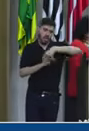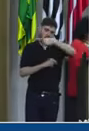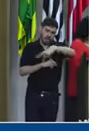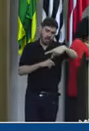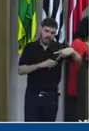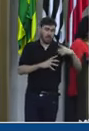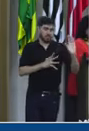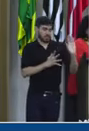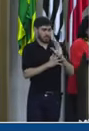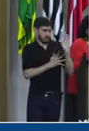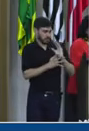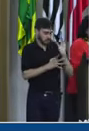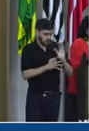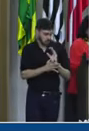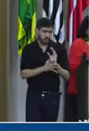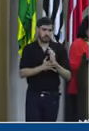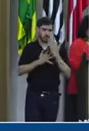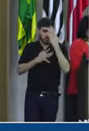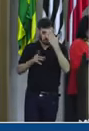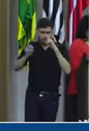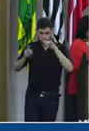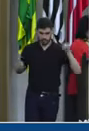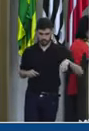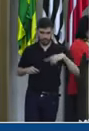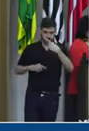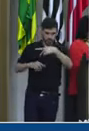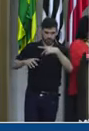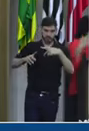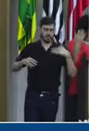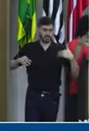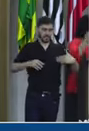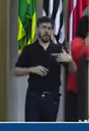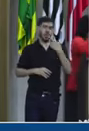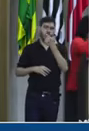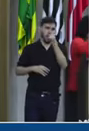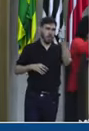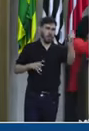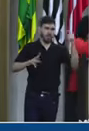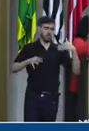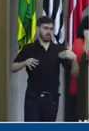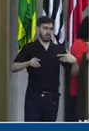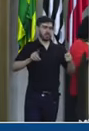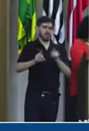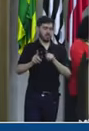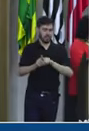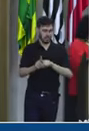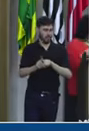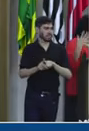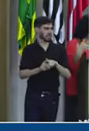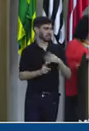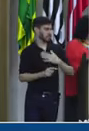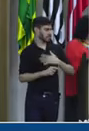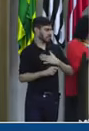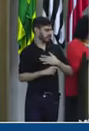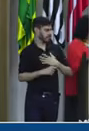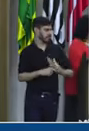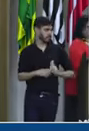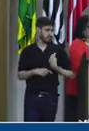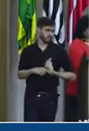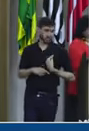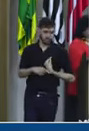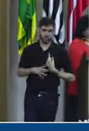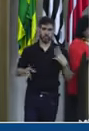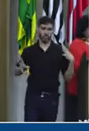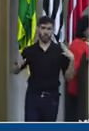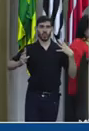estão mandando, agradecendo aos servidores deste ministério, dos demais ministérios, minha querida, meus queridos que estão aqui,